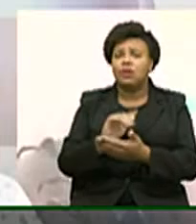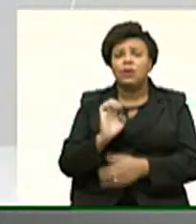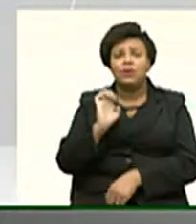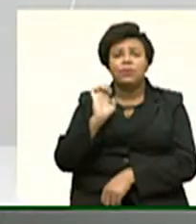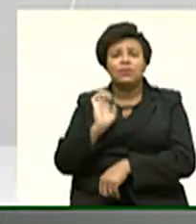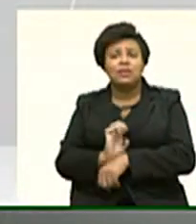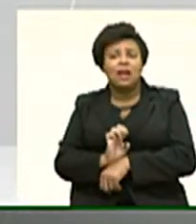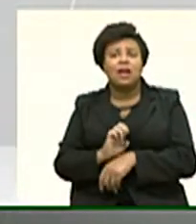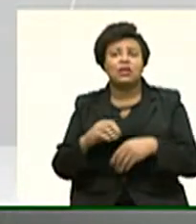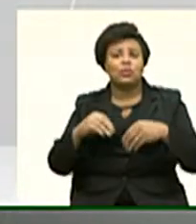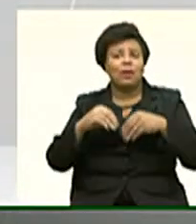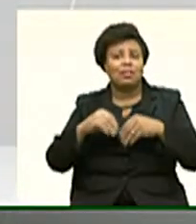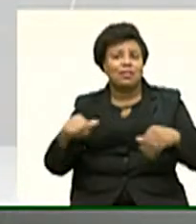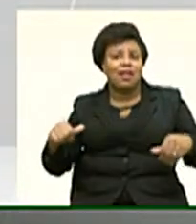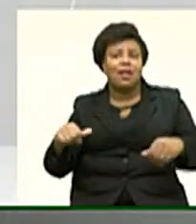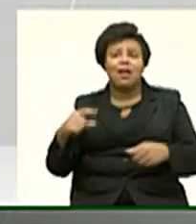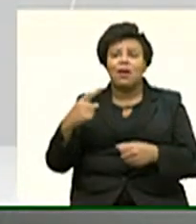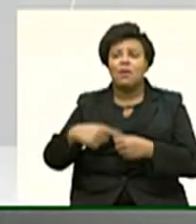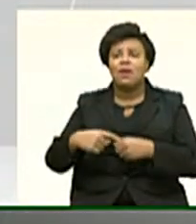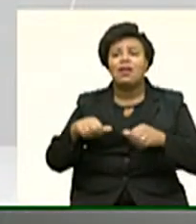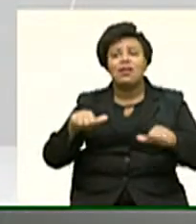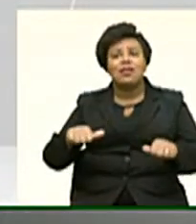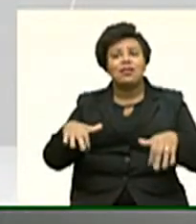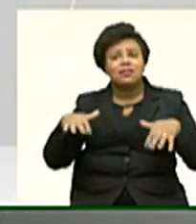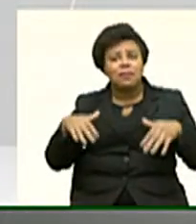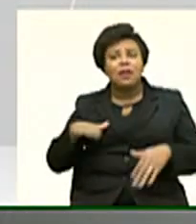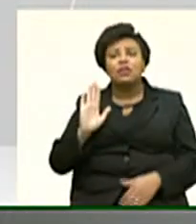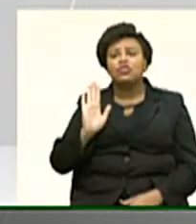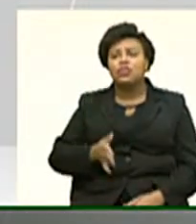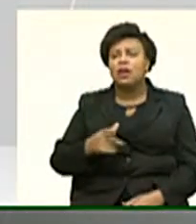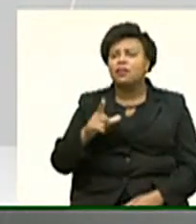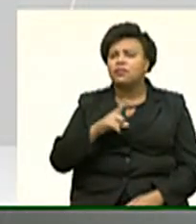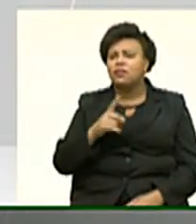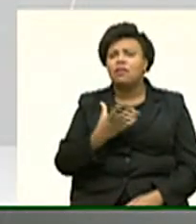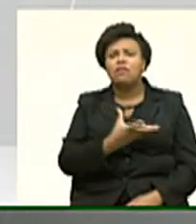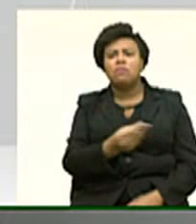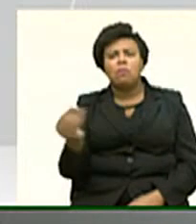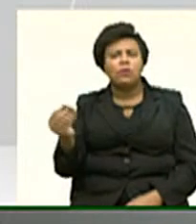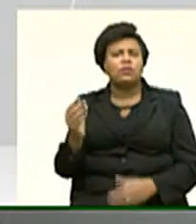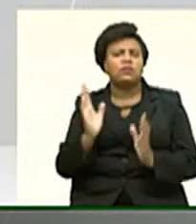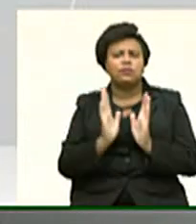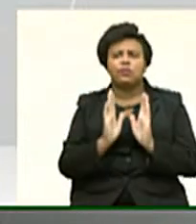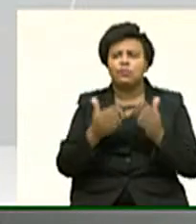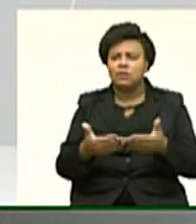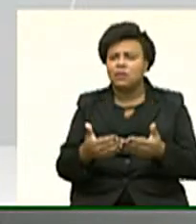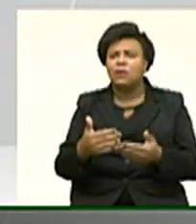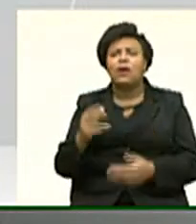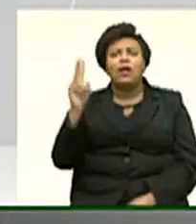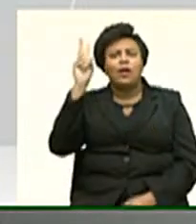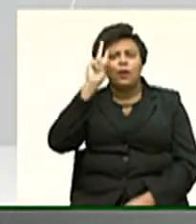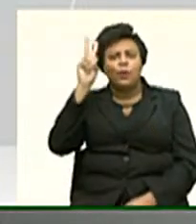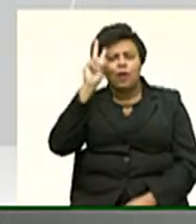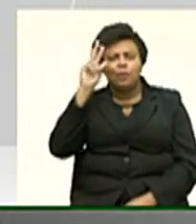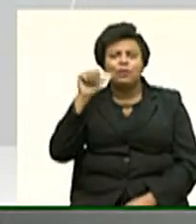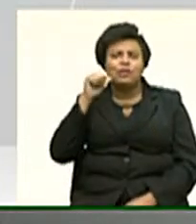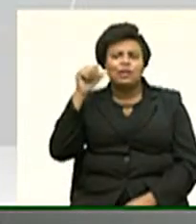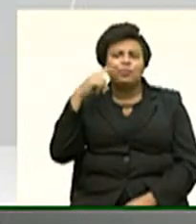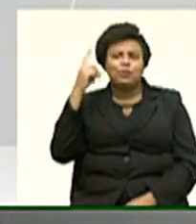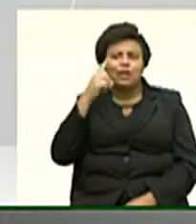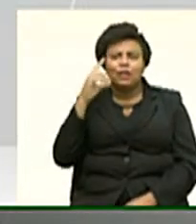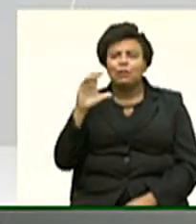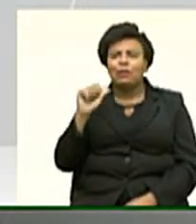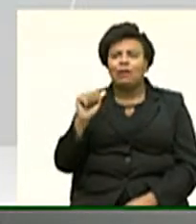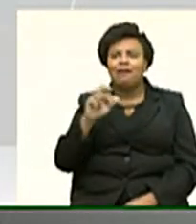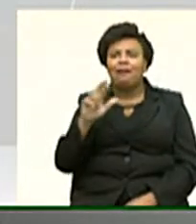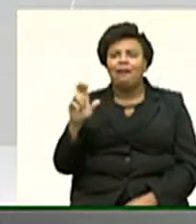a terra urbana e a Assembleia Legislativa já teve muitas comissões, deputada Luciana, me lembro do deputado Carrion,